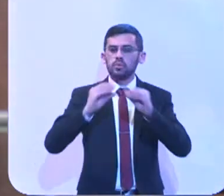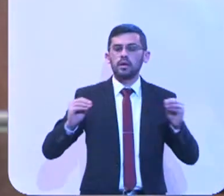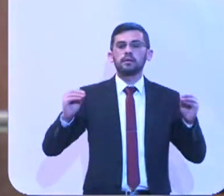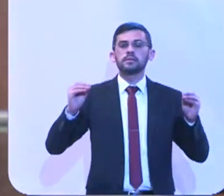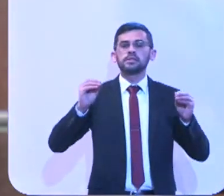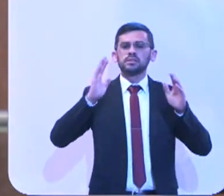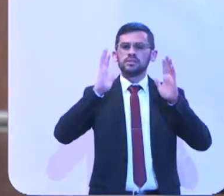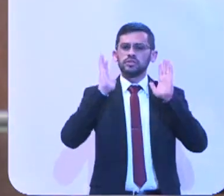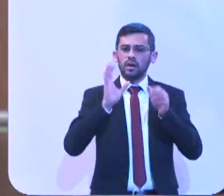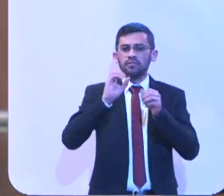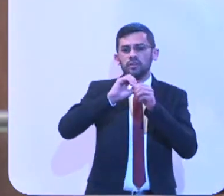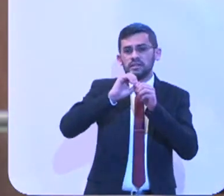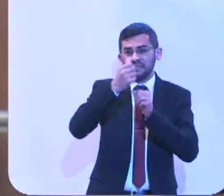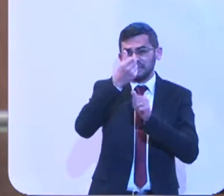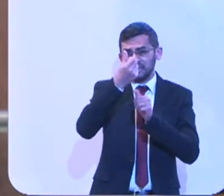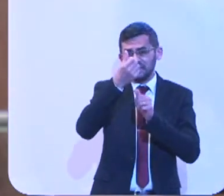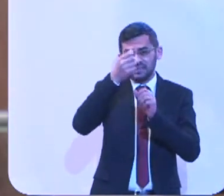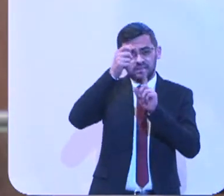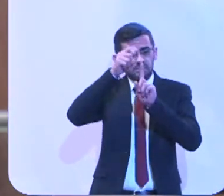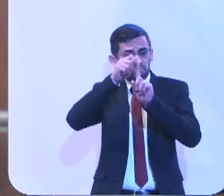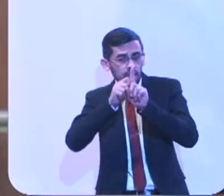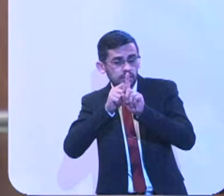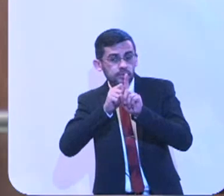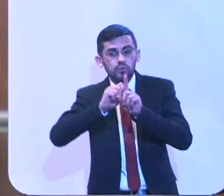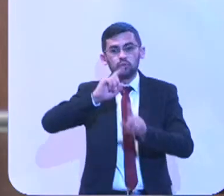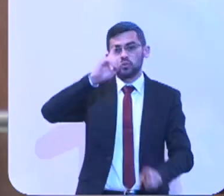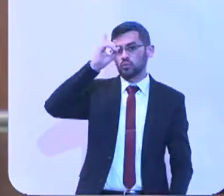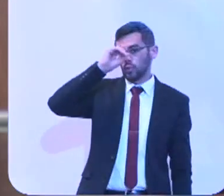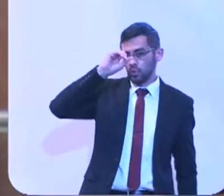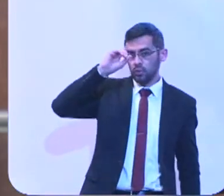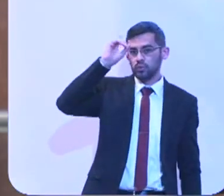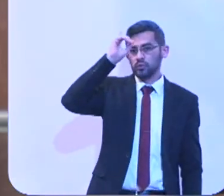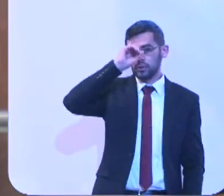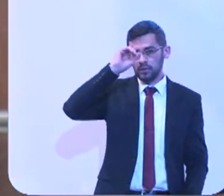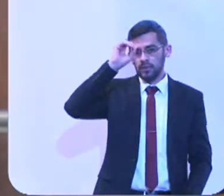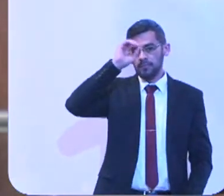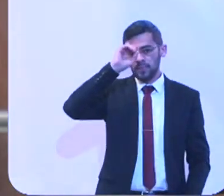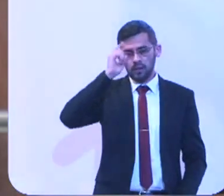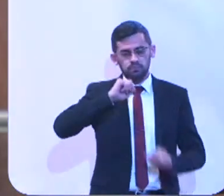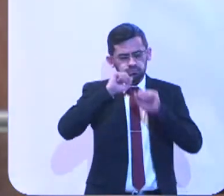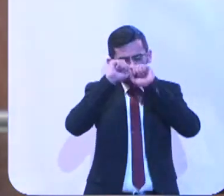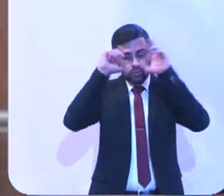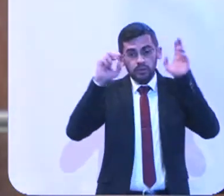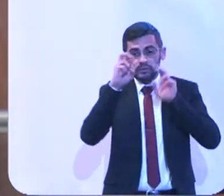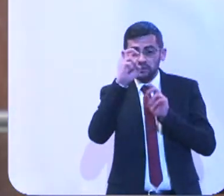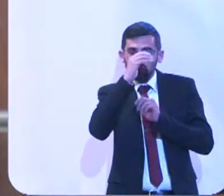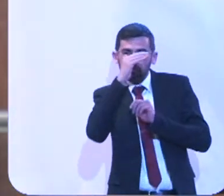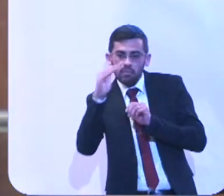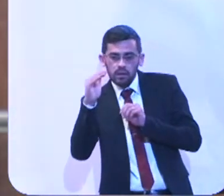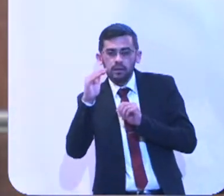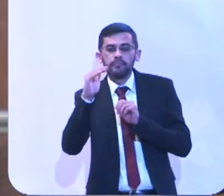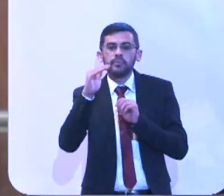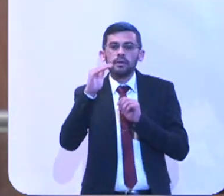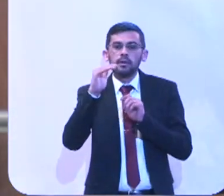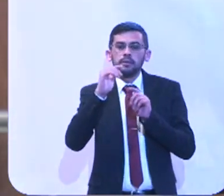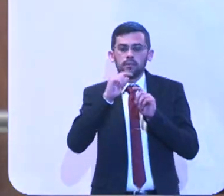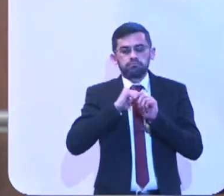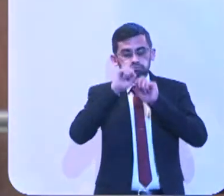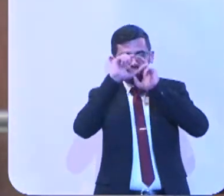Faz quase 6 meses que todos os dias eu acordo 5:30 da manhã e às 6 horas da manhã nós